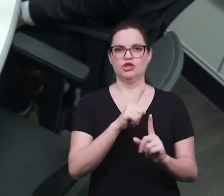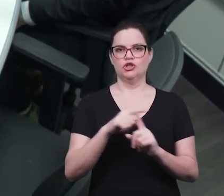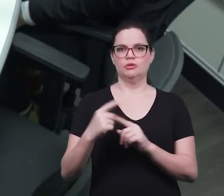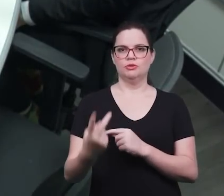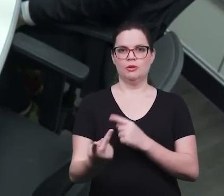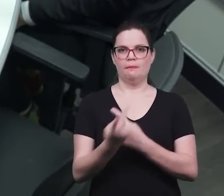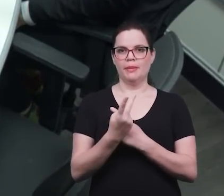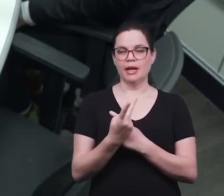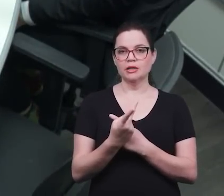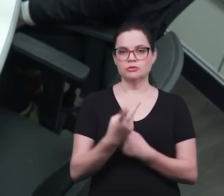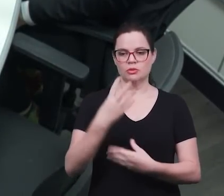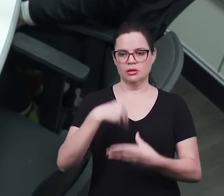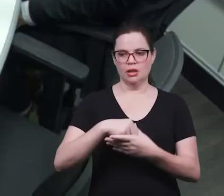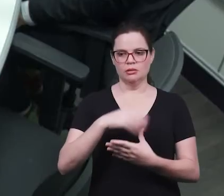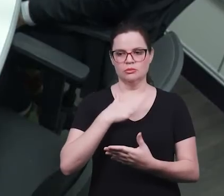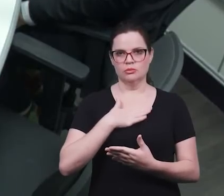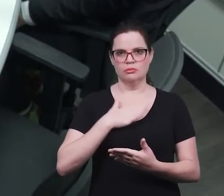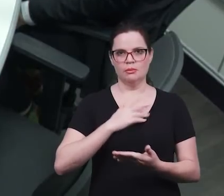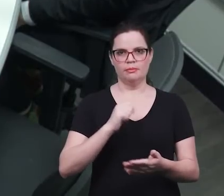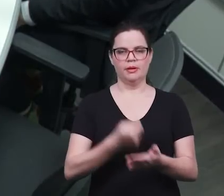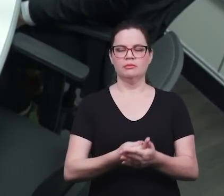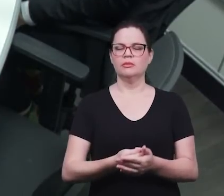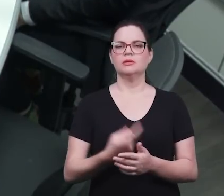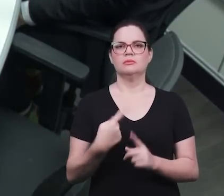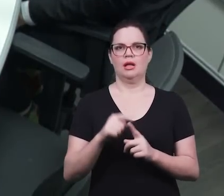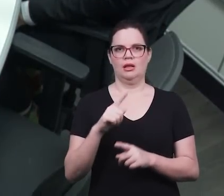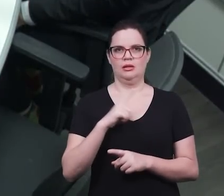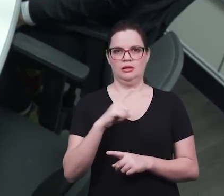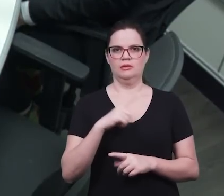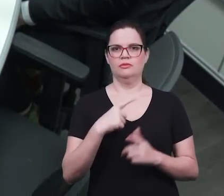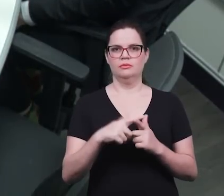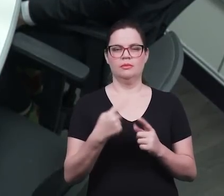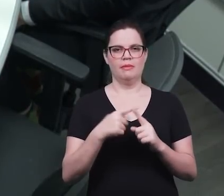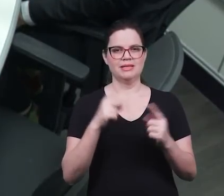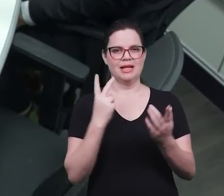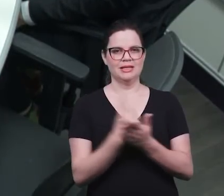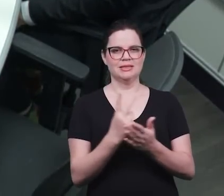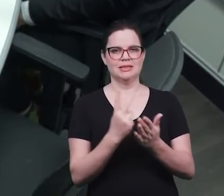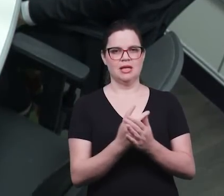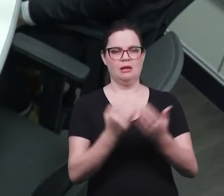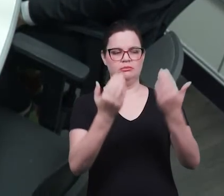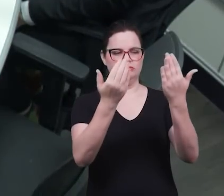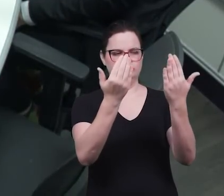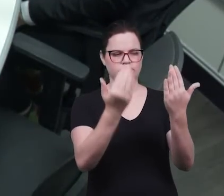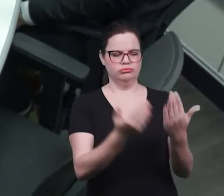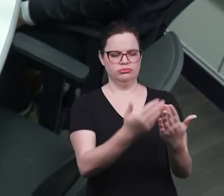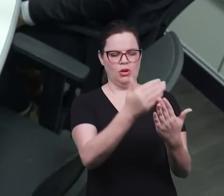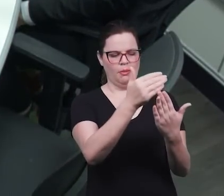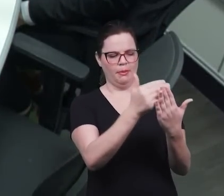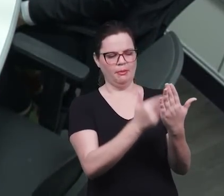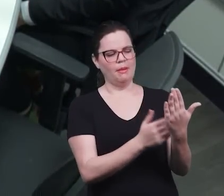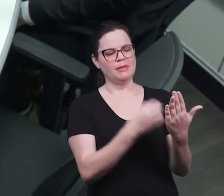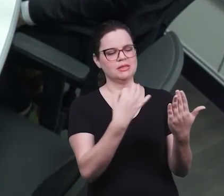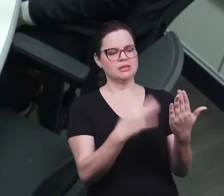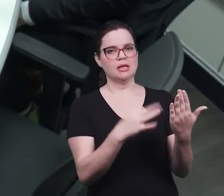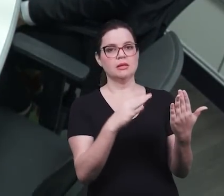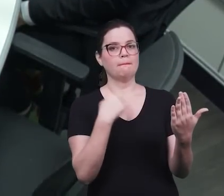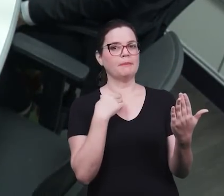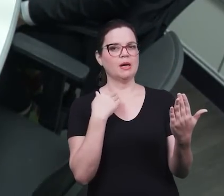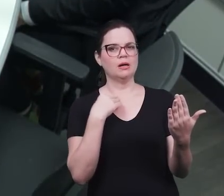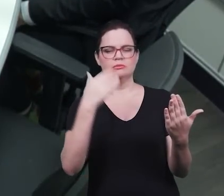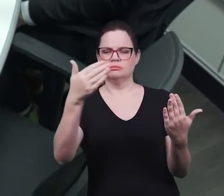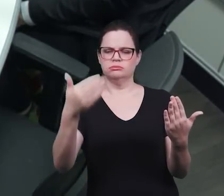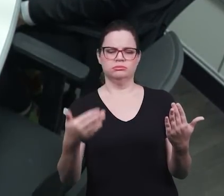meu pagamento. Ela teve esse problema, mas ela sempre confere direitinho, ela acompanha tudo certo, vai sempre conferindo o extrato